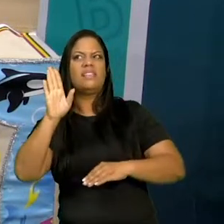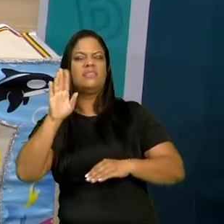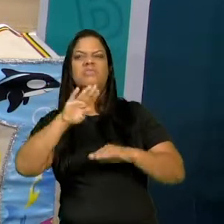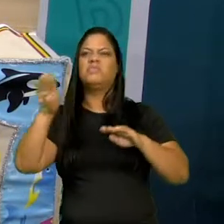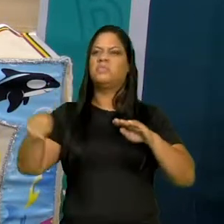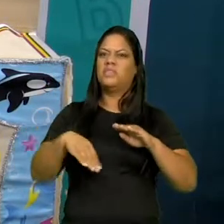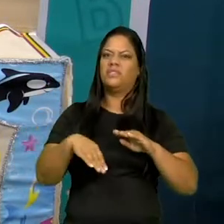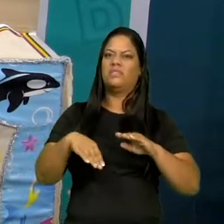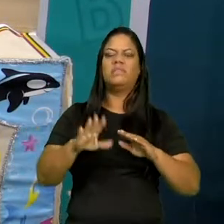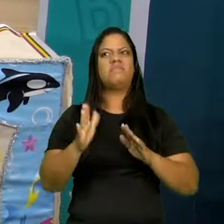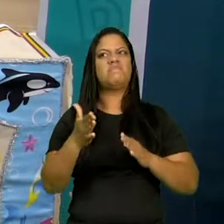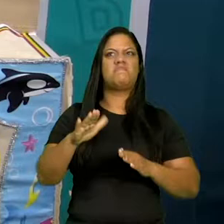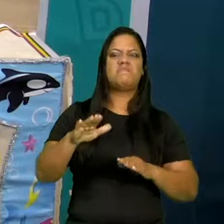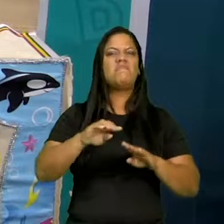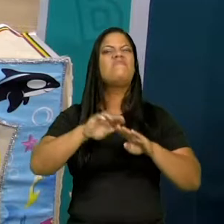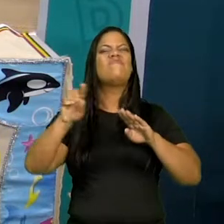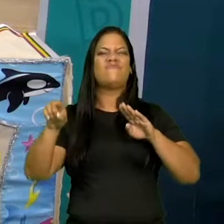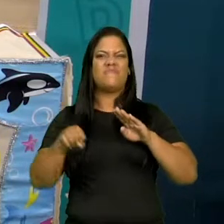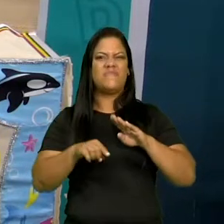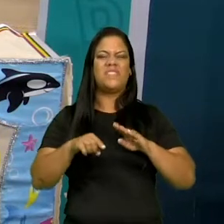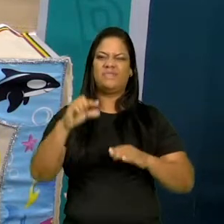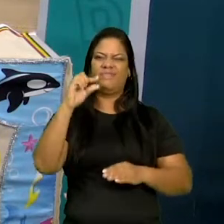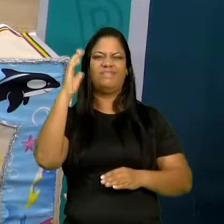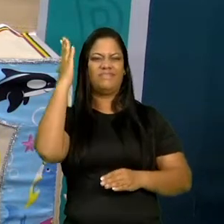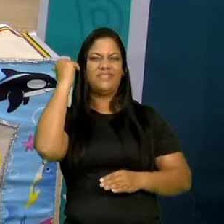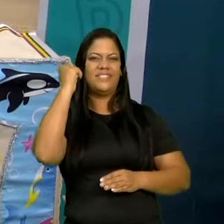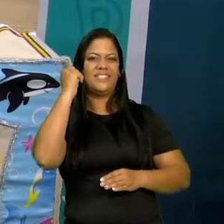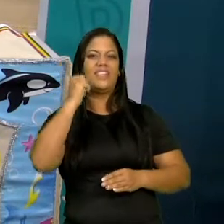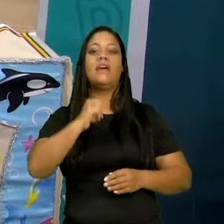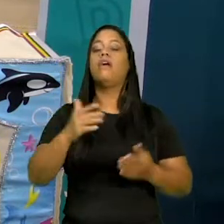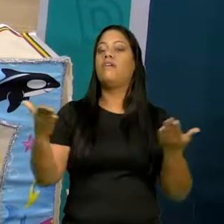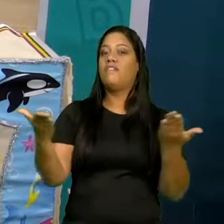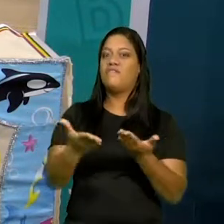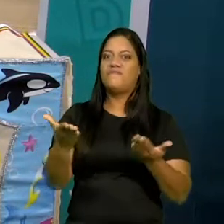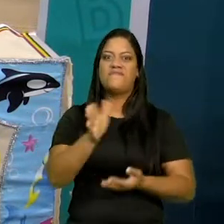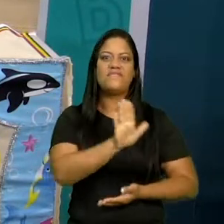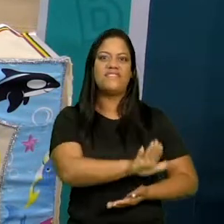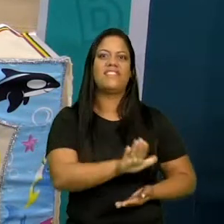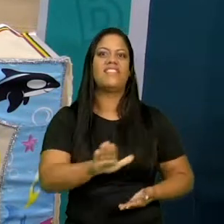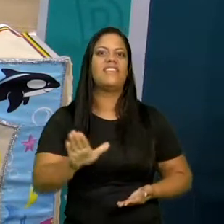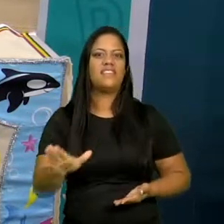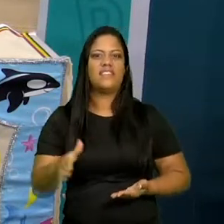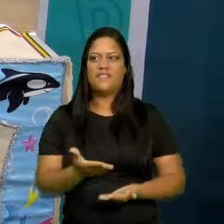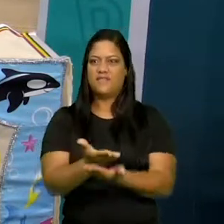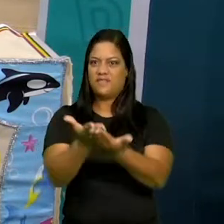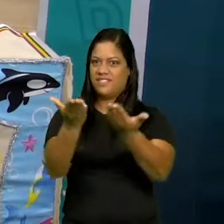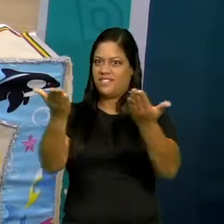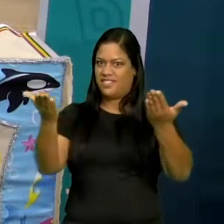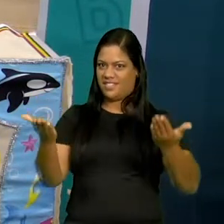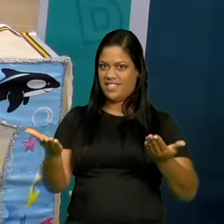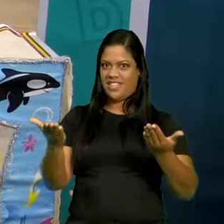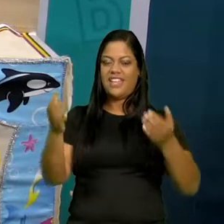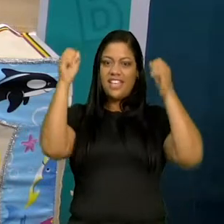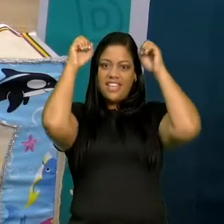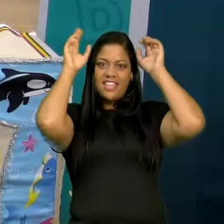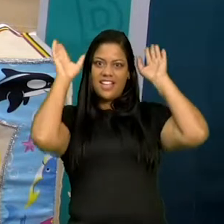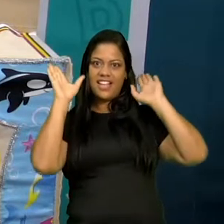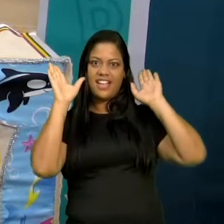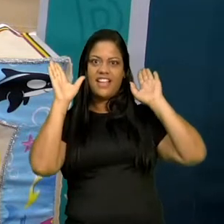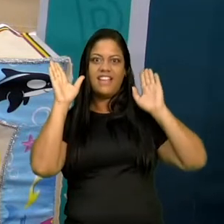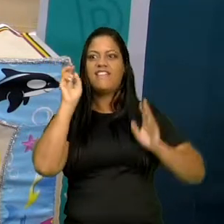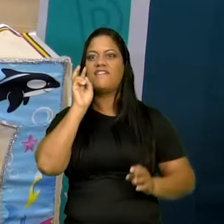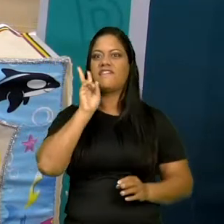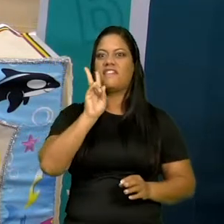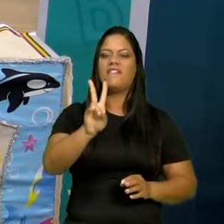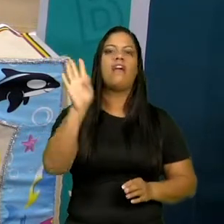menos? Mais pra menos. Ah, então hoje, criançada, tanto vocês como a leiturinha, vai